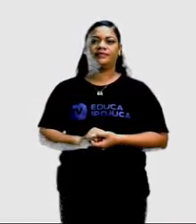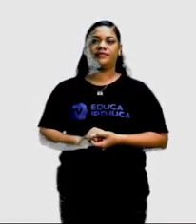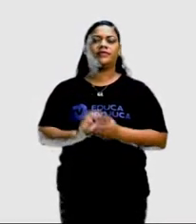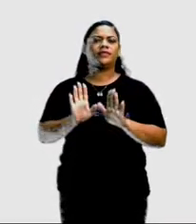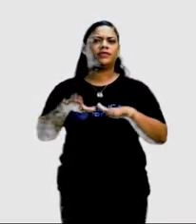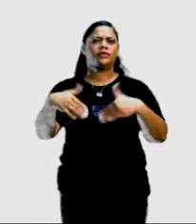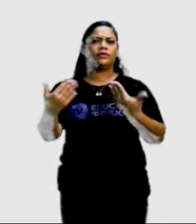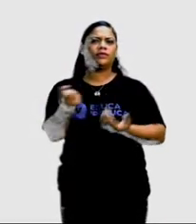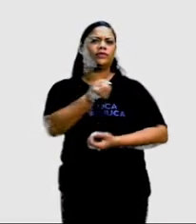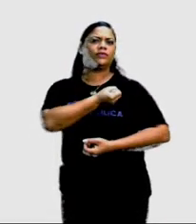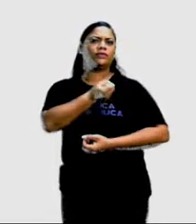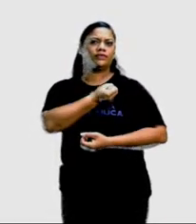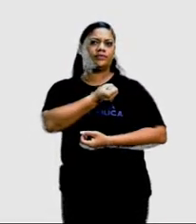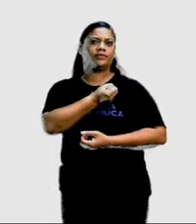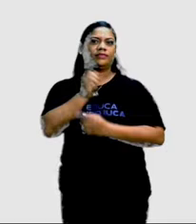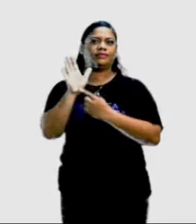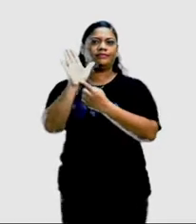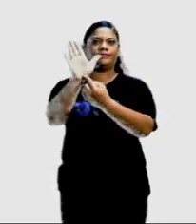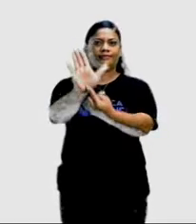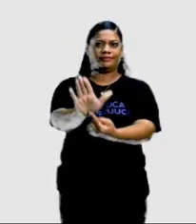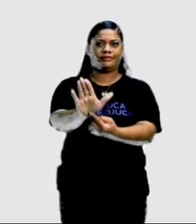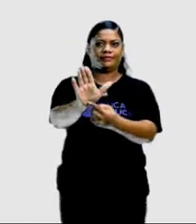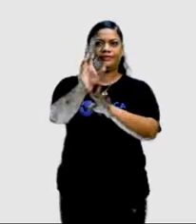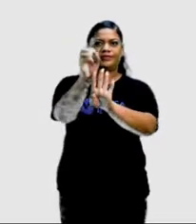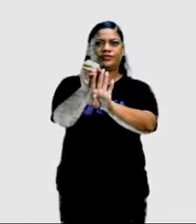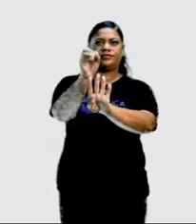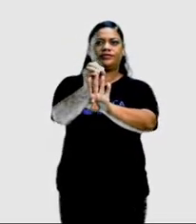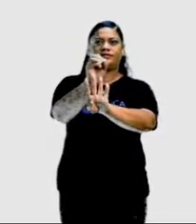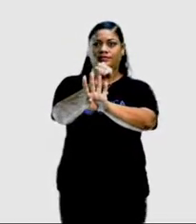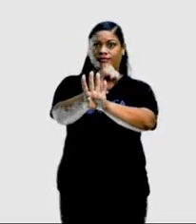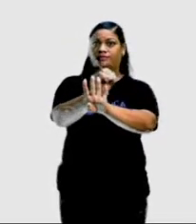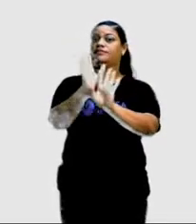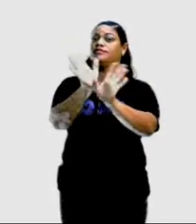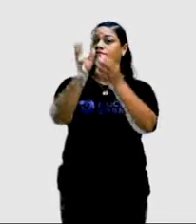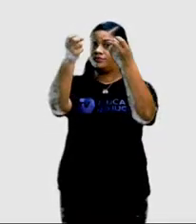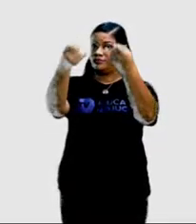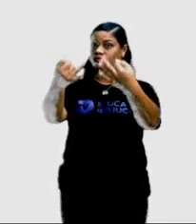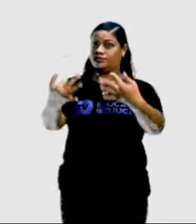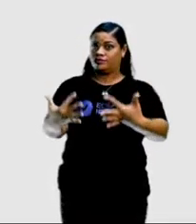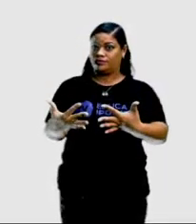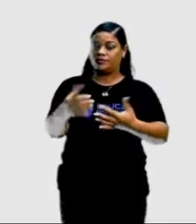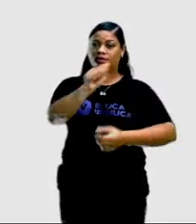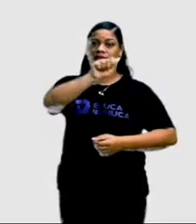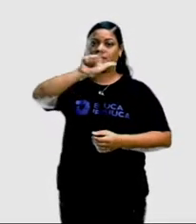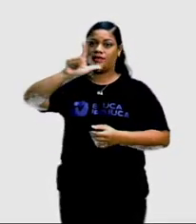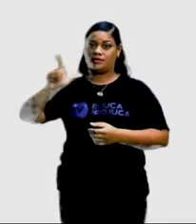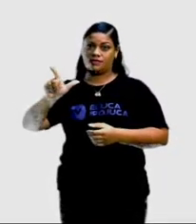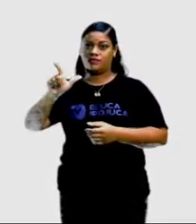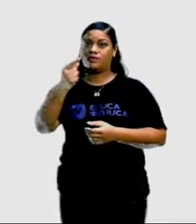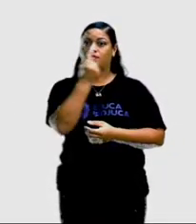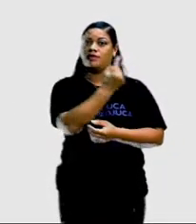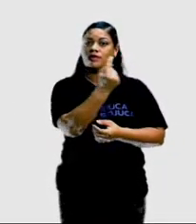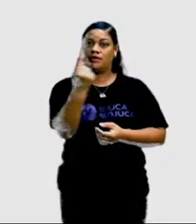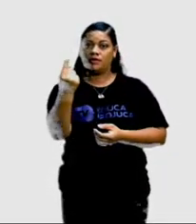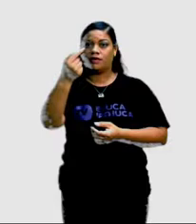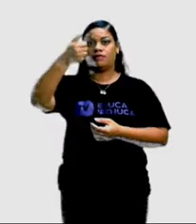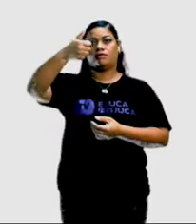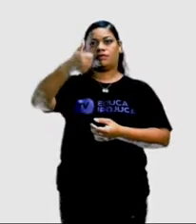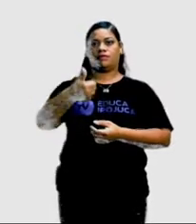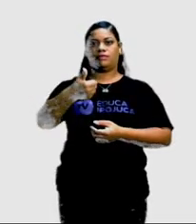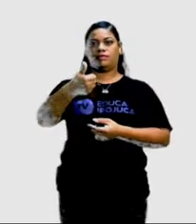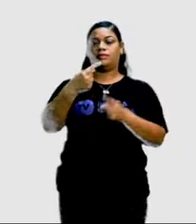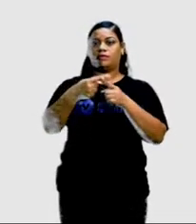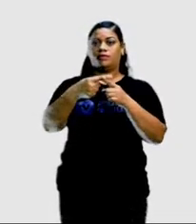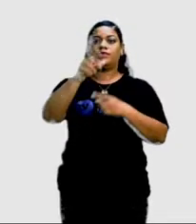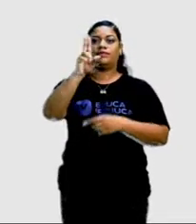Qual é o valor expresso no ábaco? Já disse a vocês que as argolas azuis, cada uma vale 1, porque são